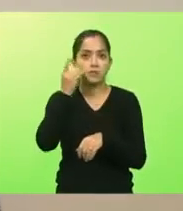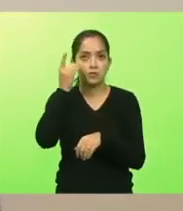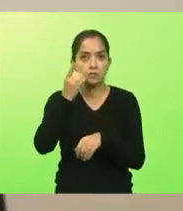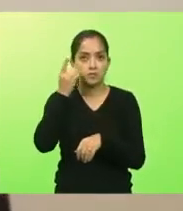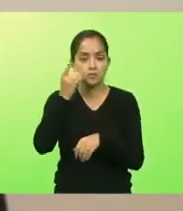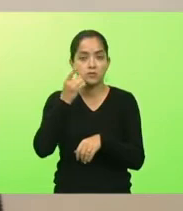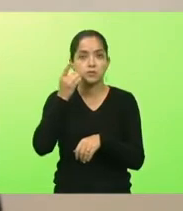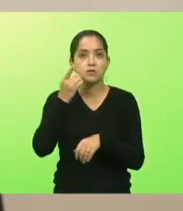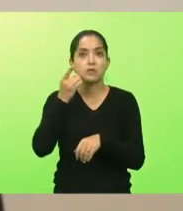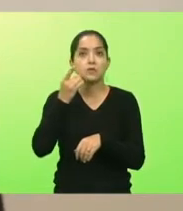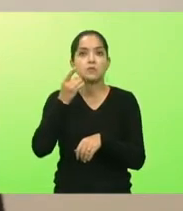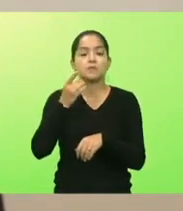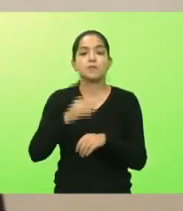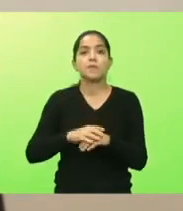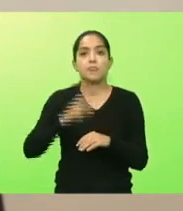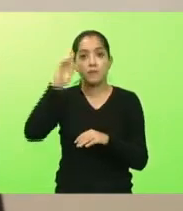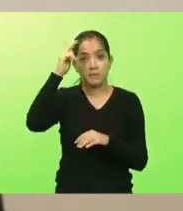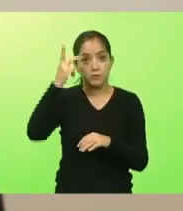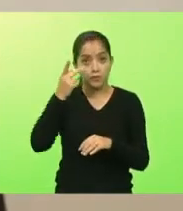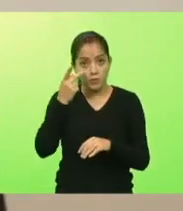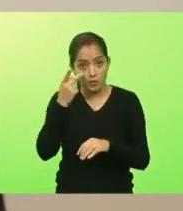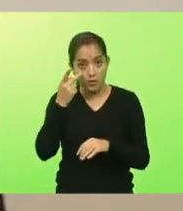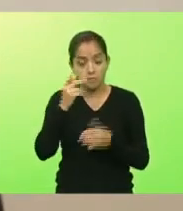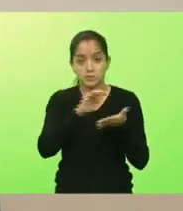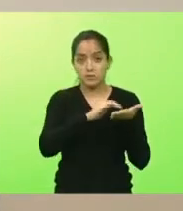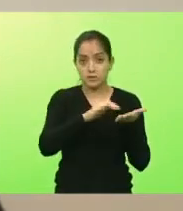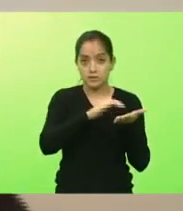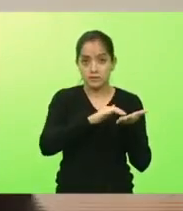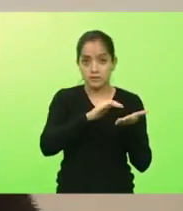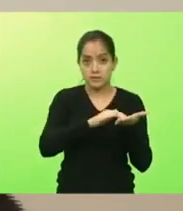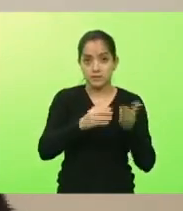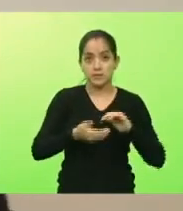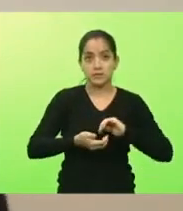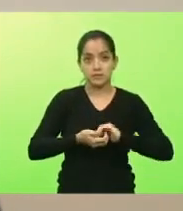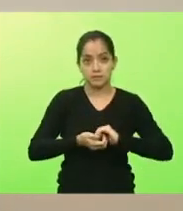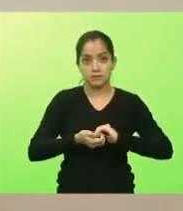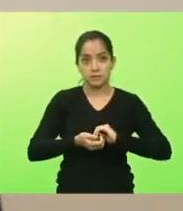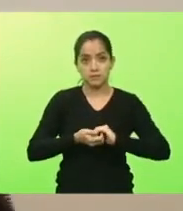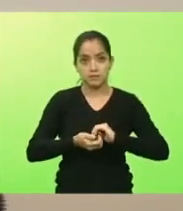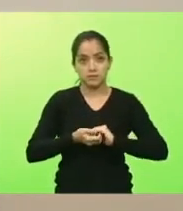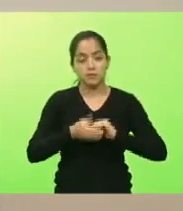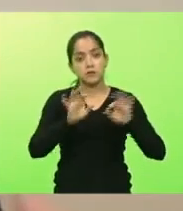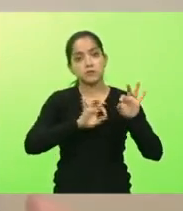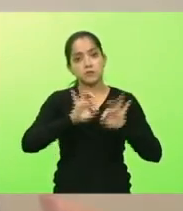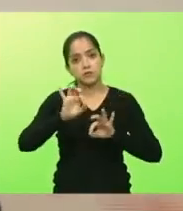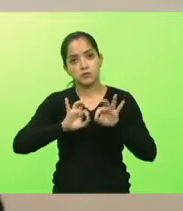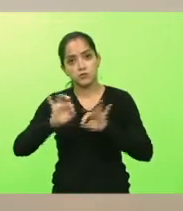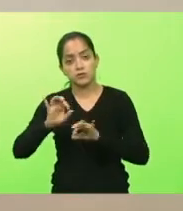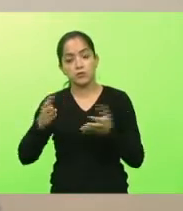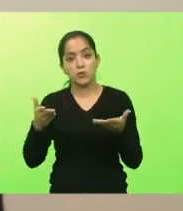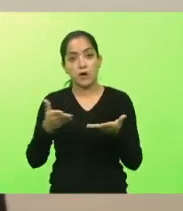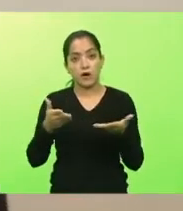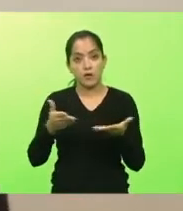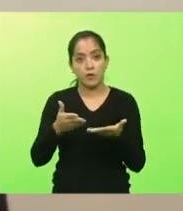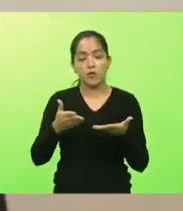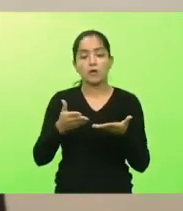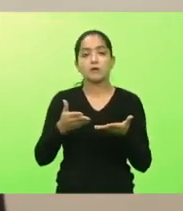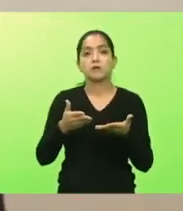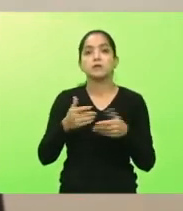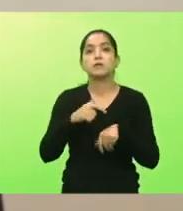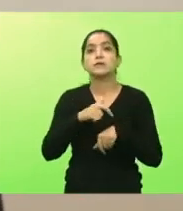Robbins, que esteve à frente da Secretaria da Defesa Civil, estruturou ela. Agora, nesse momento